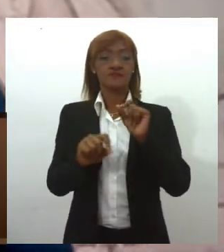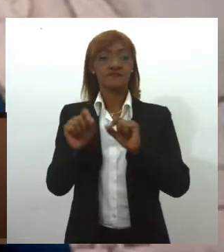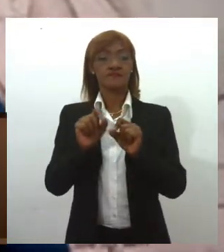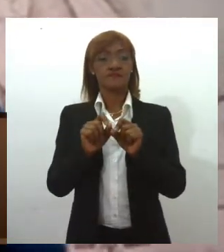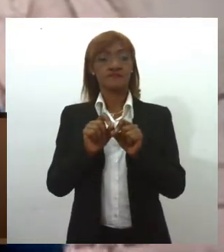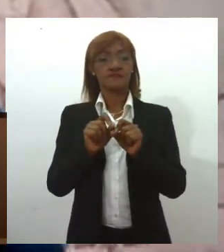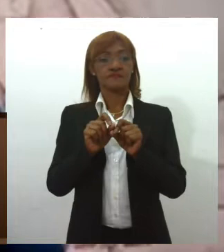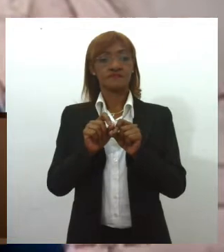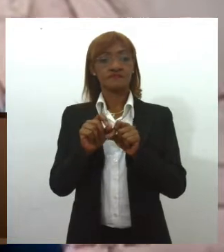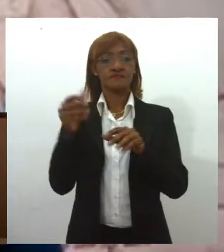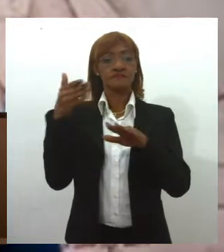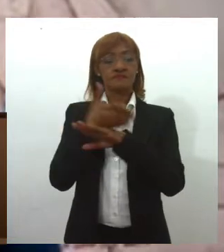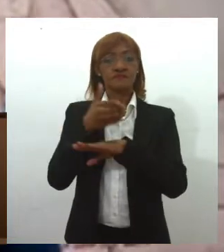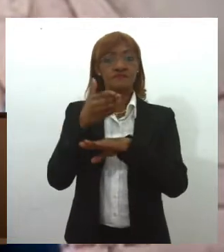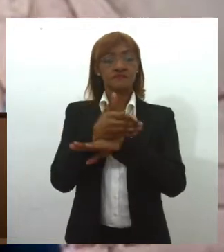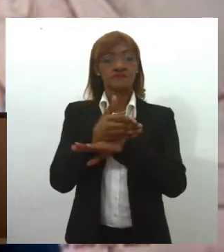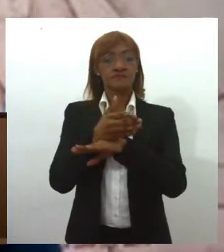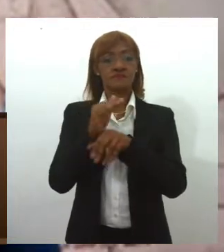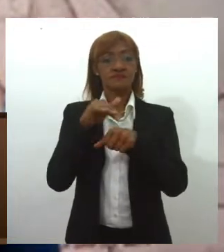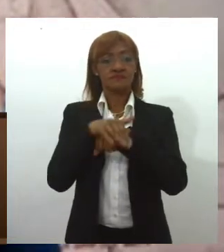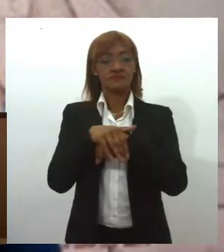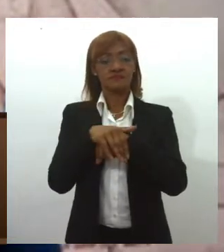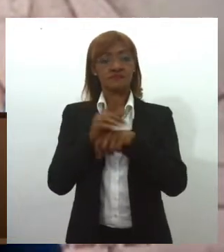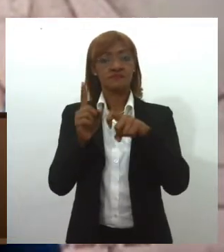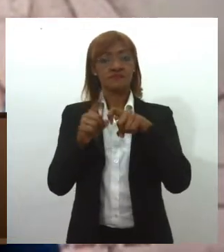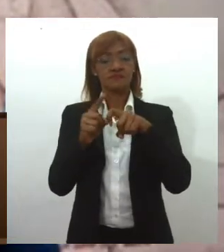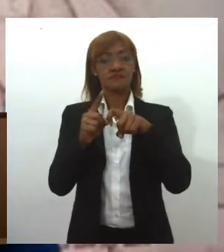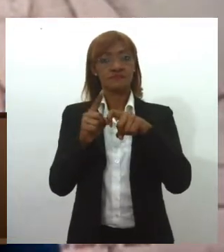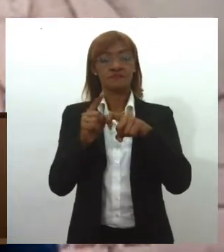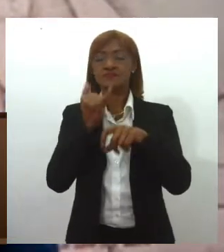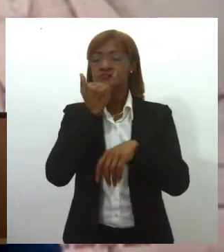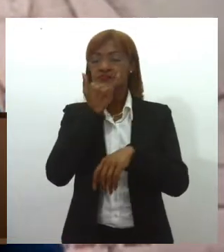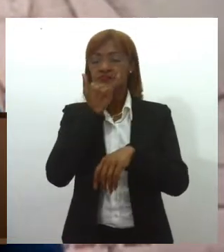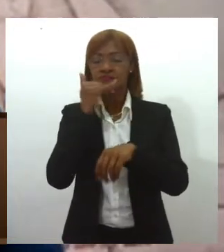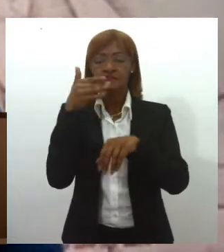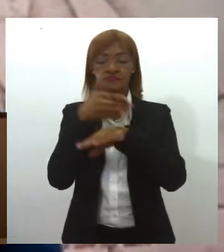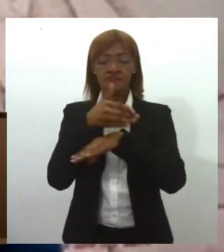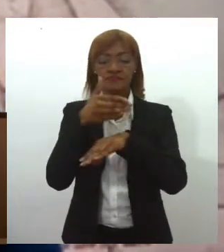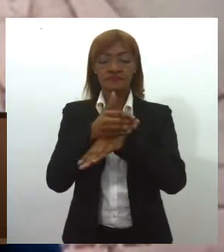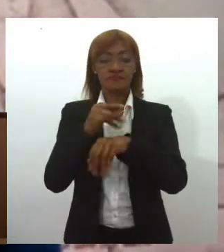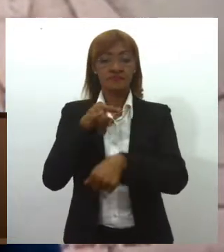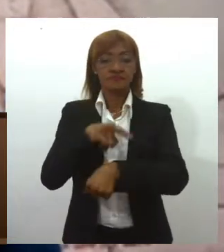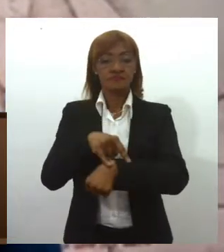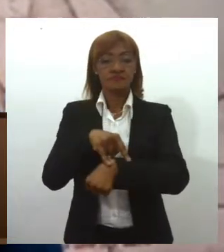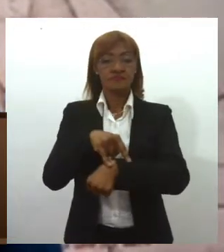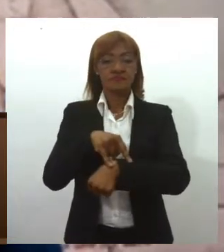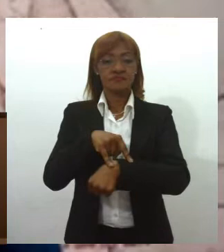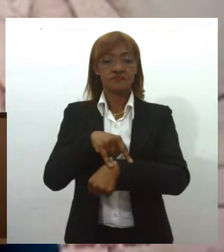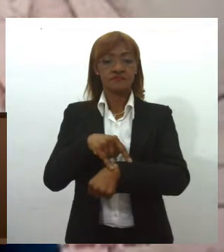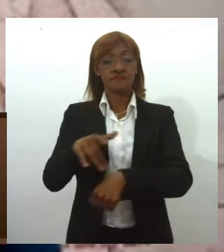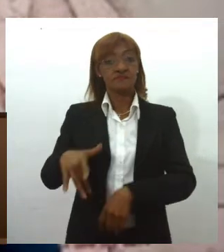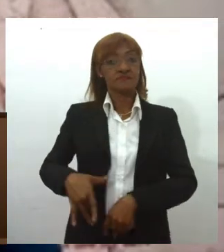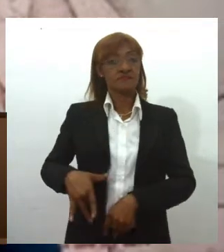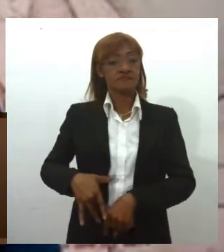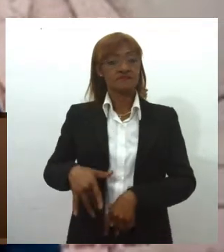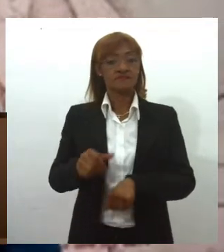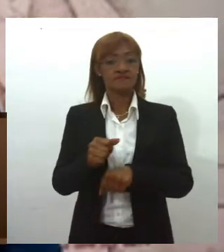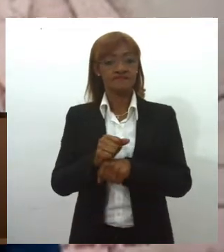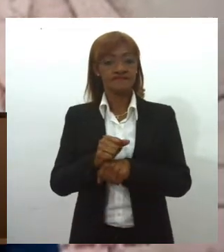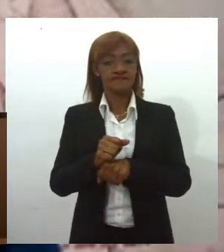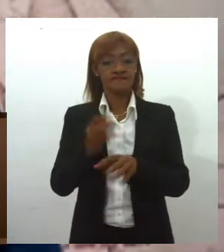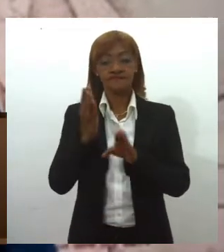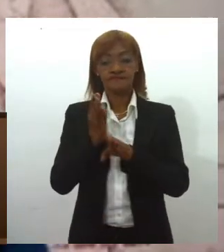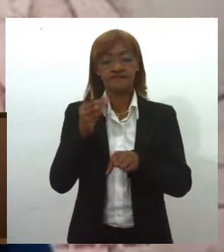ir várias vezes à noite para o banheiro, né, urinar. E isso quando o tumor é localizado